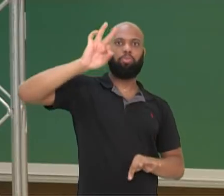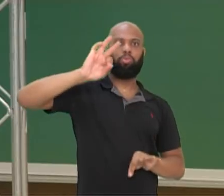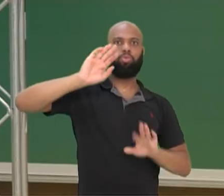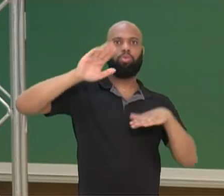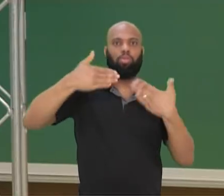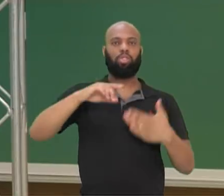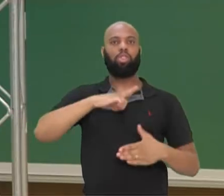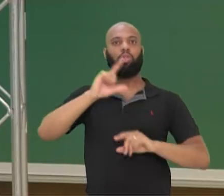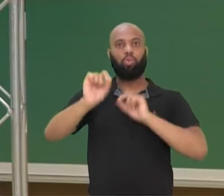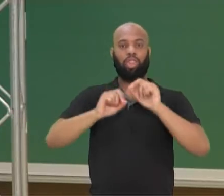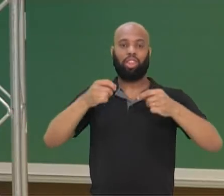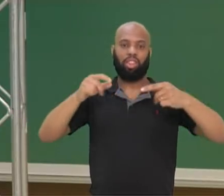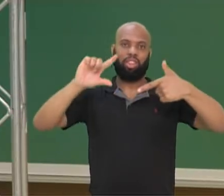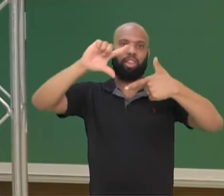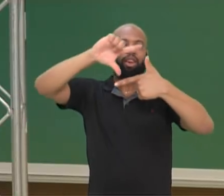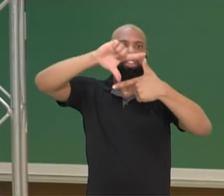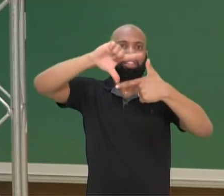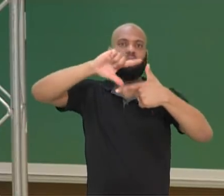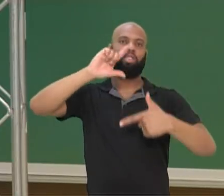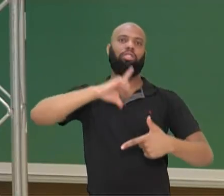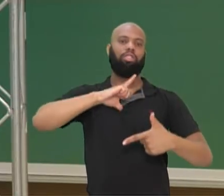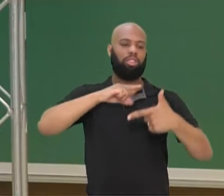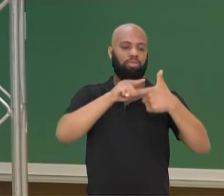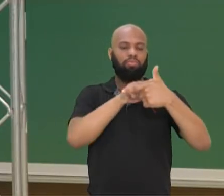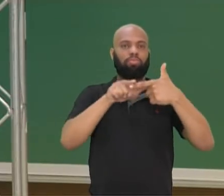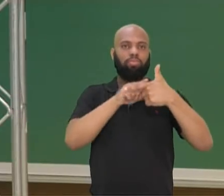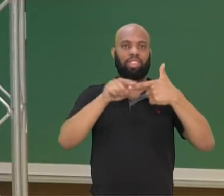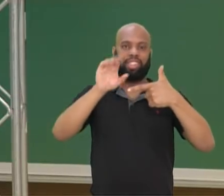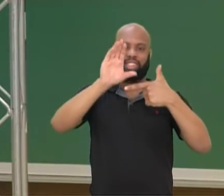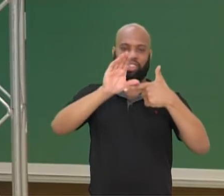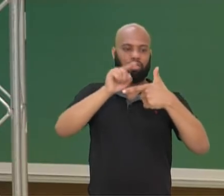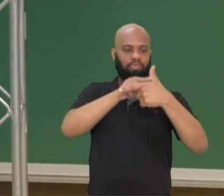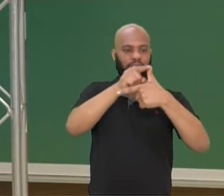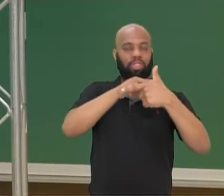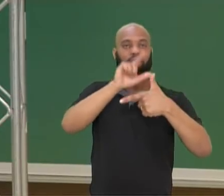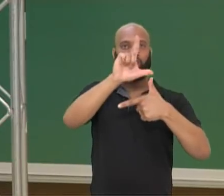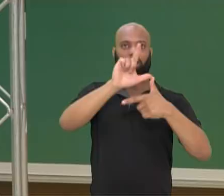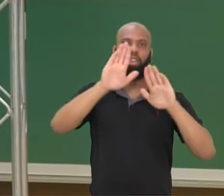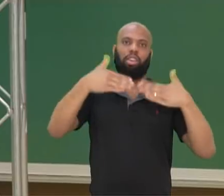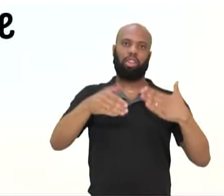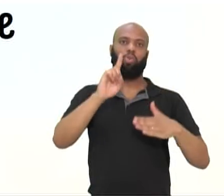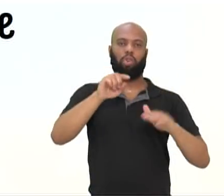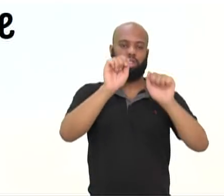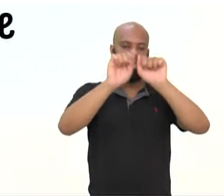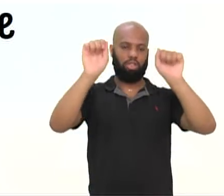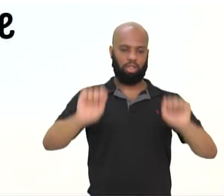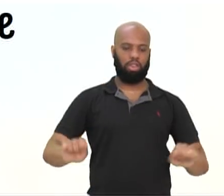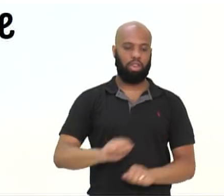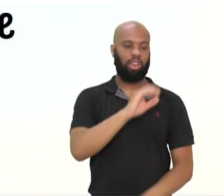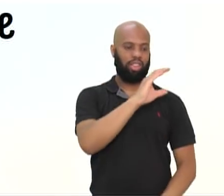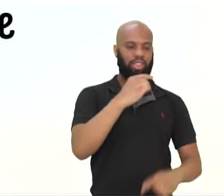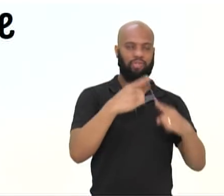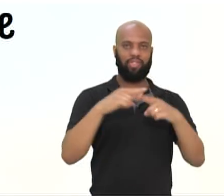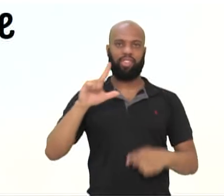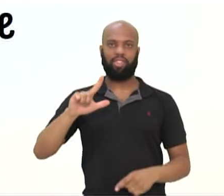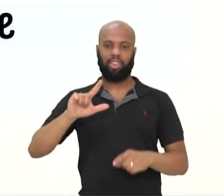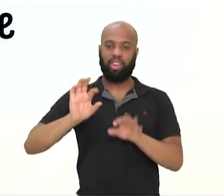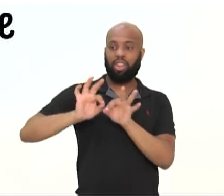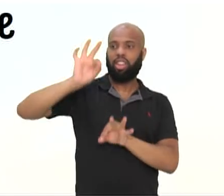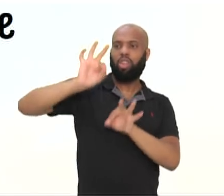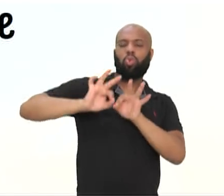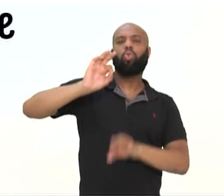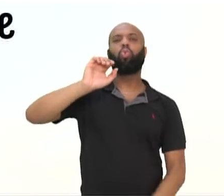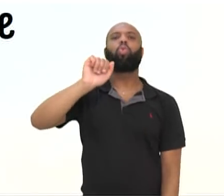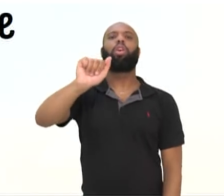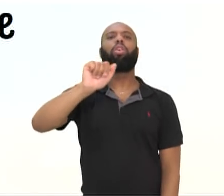e largura L. Qual que é a área? C vezes L, tá ali. Como a altura é A, o que nós